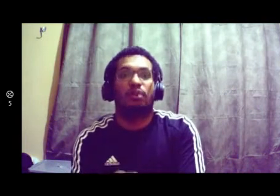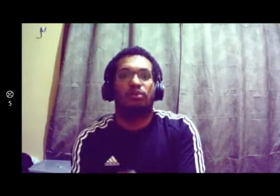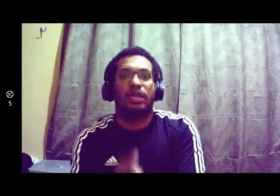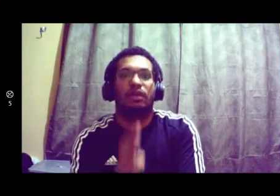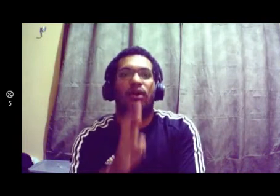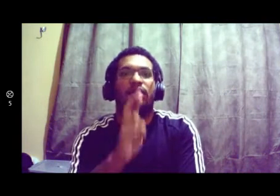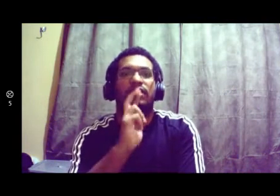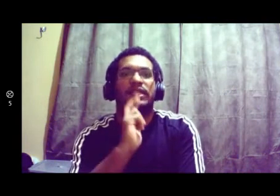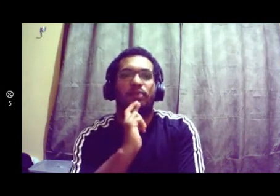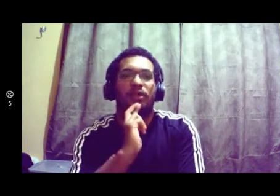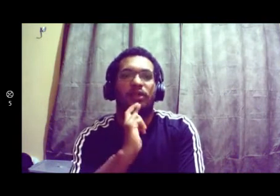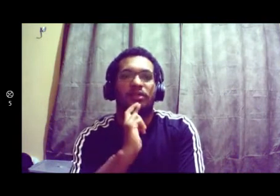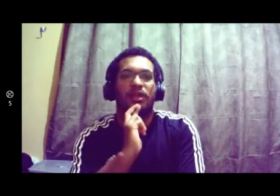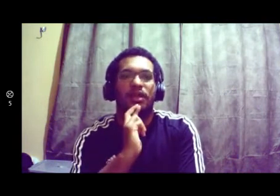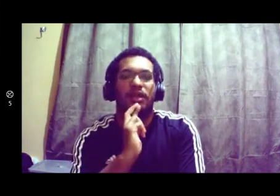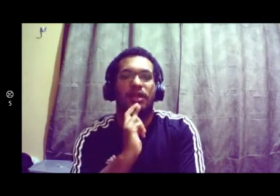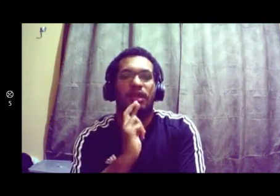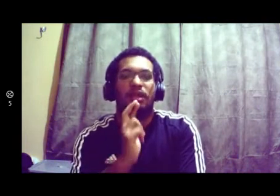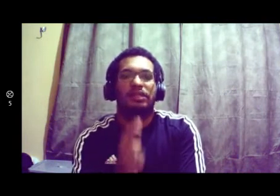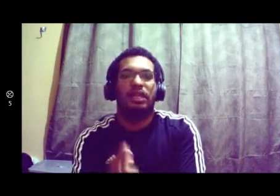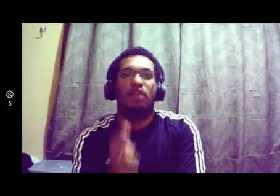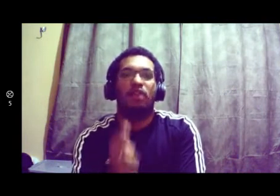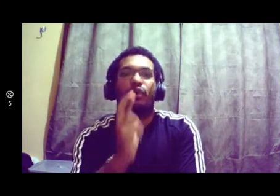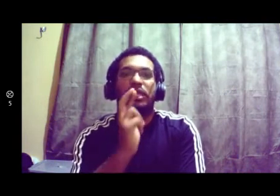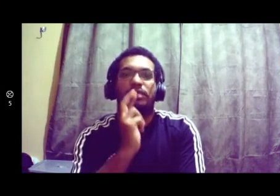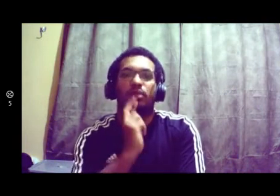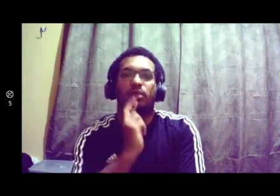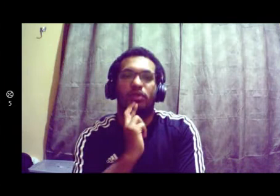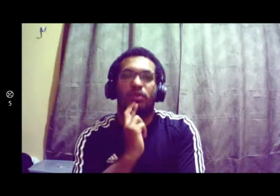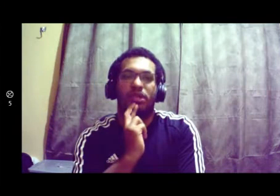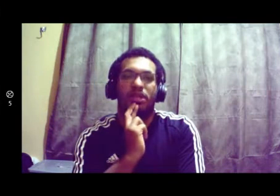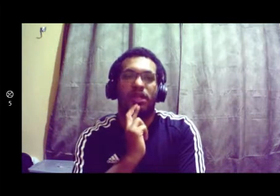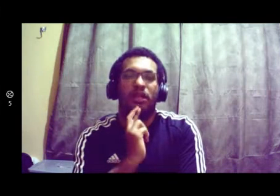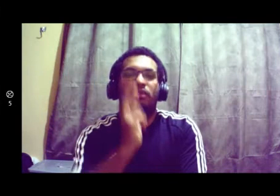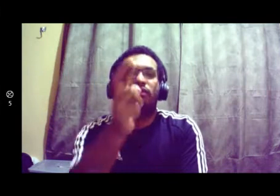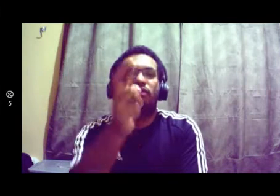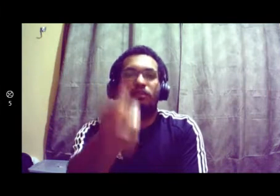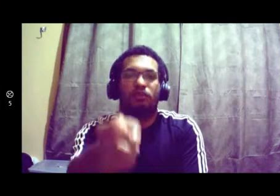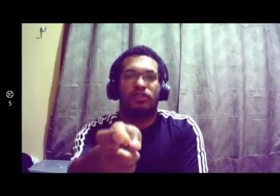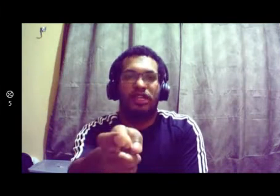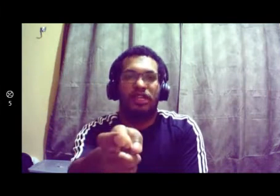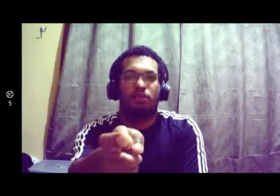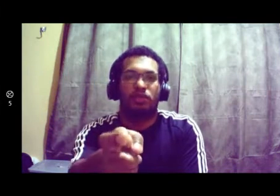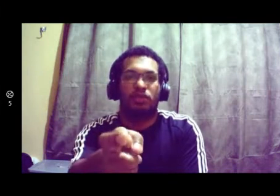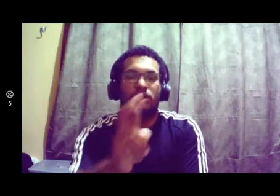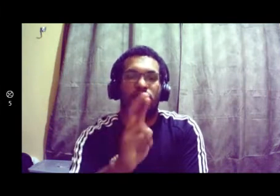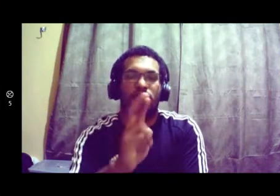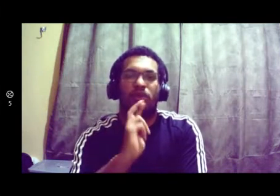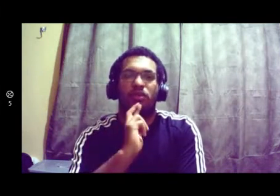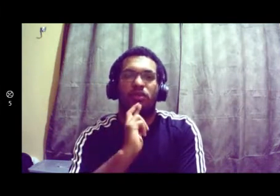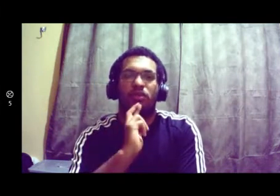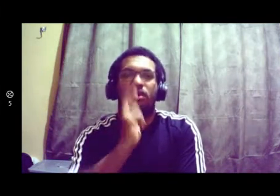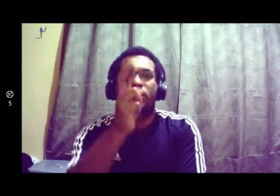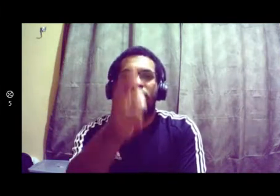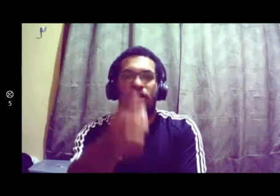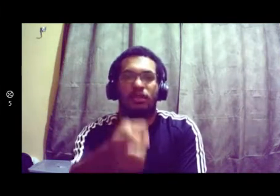tá respondendo, resposta. Então, assim, eu vou responder, você responde.